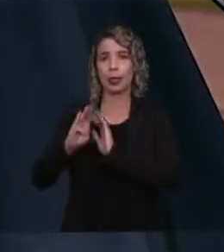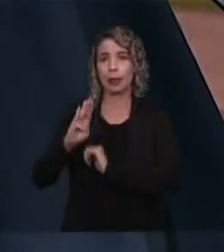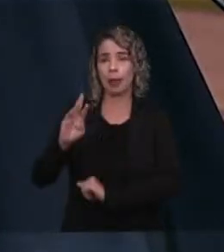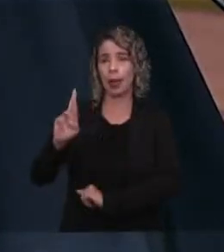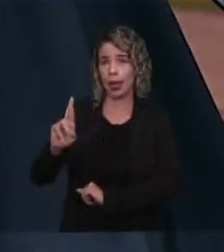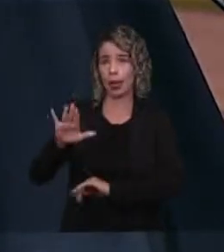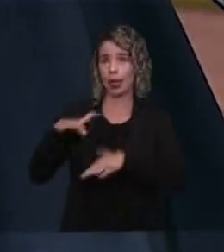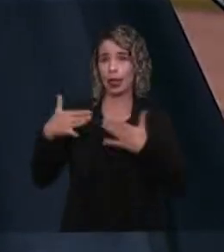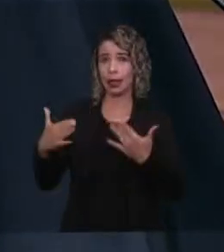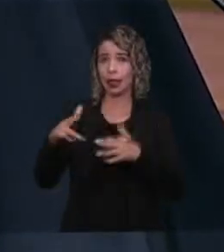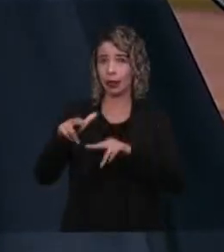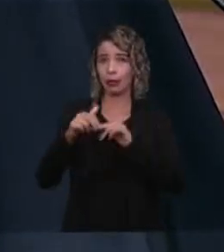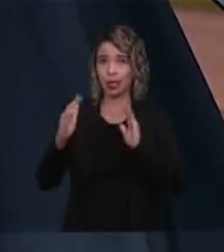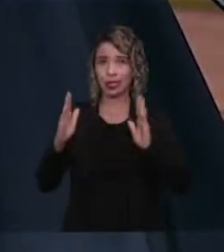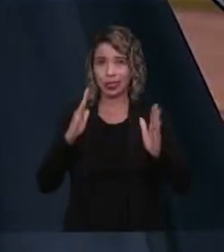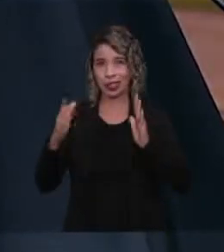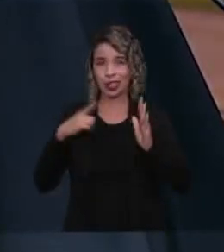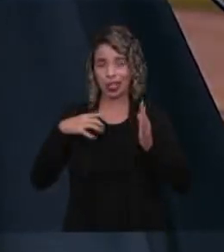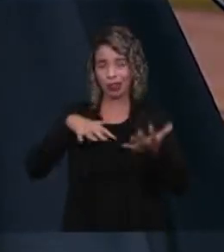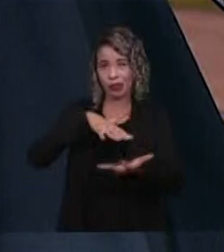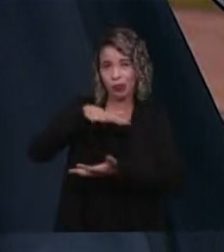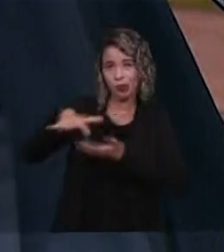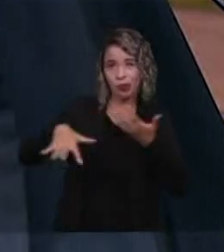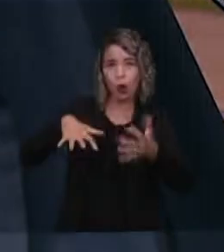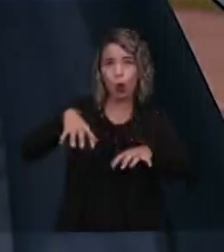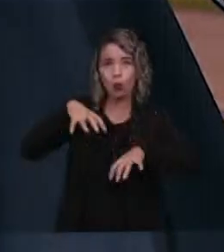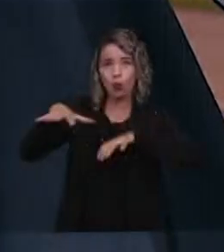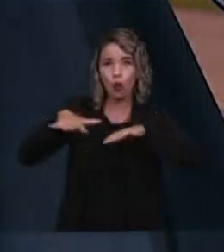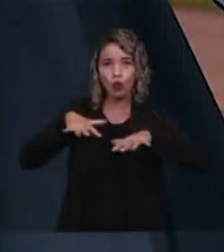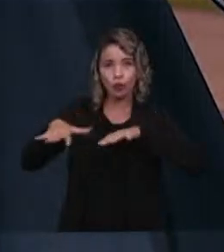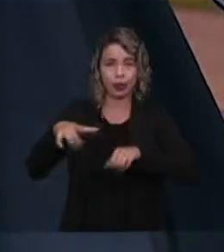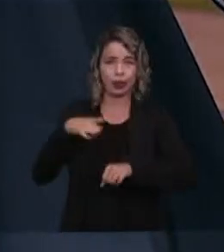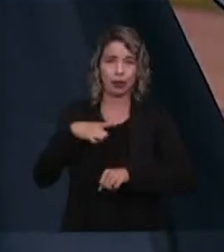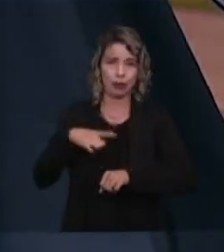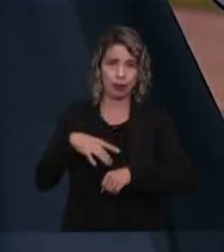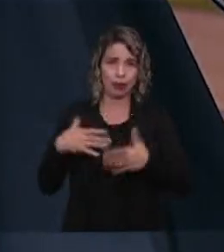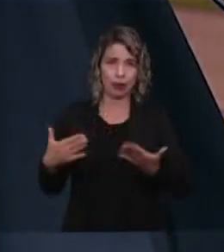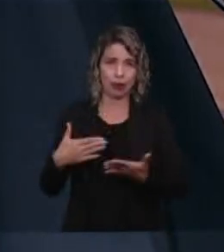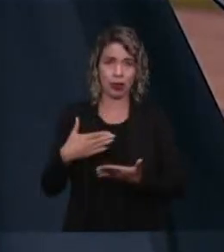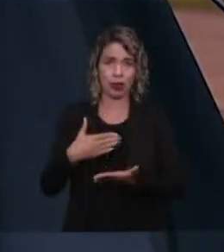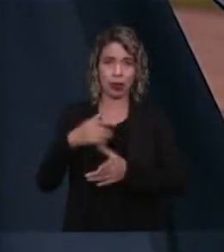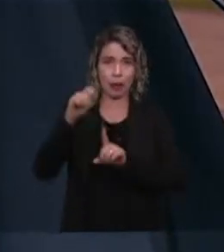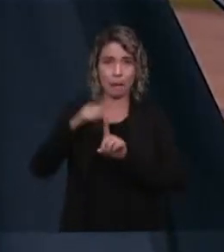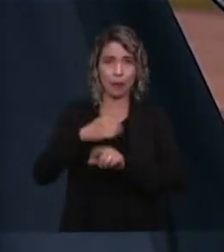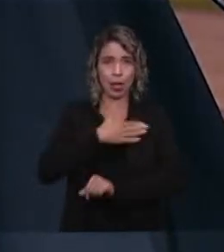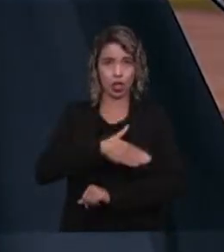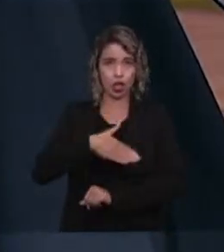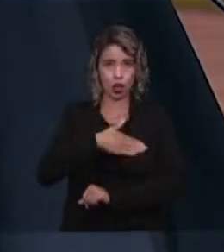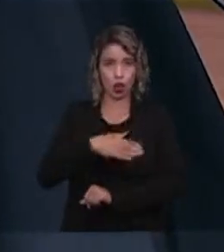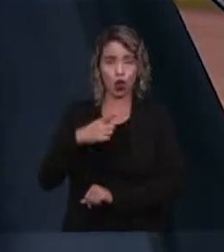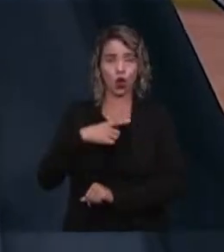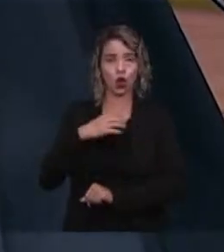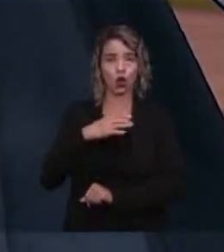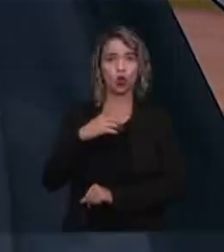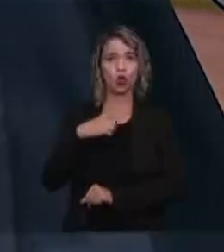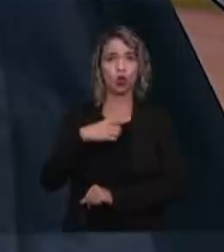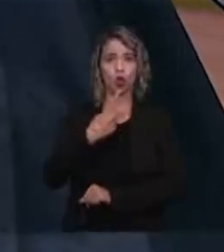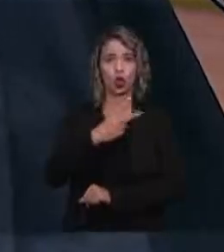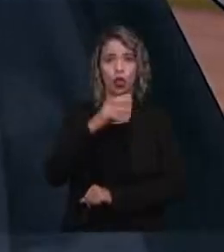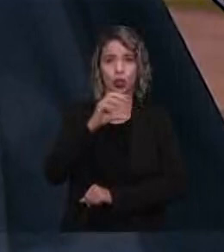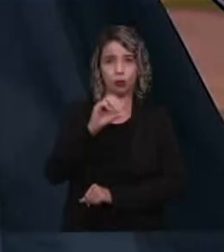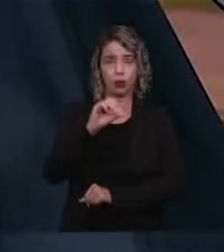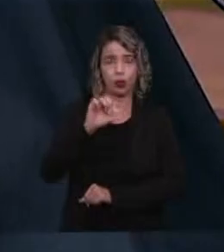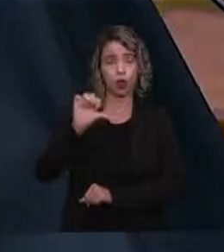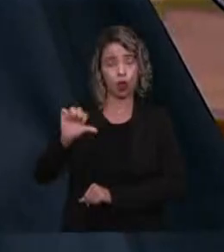foi nesse período que houve essa movimentação, ou que realmente foi cumprido. A partir de agosto de 2009, o presidente Collor passou a ter esse controle das operações na